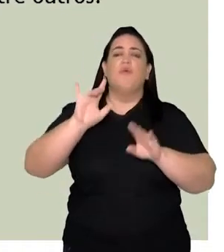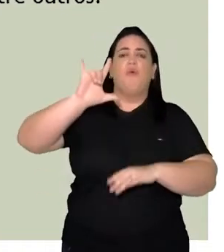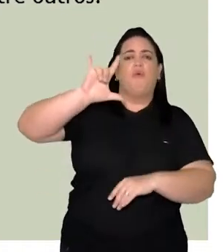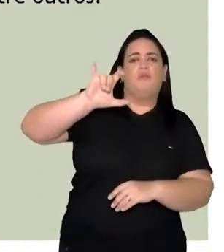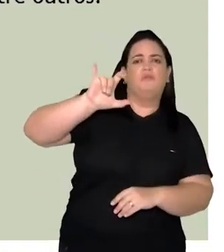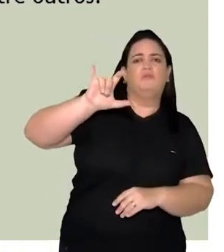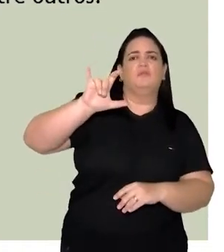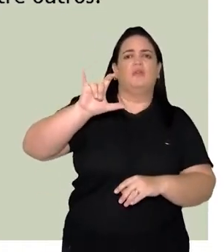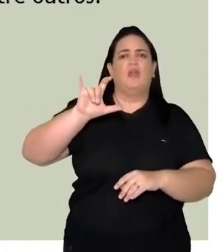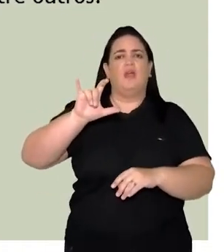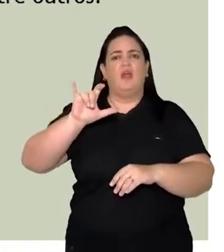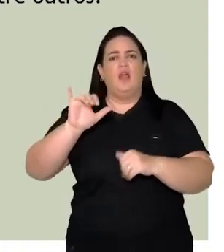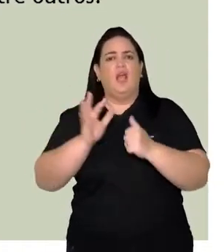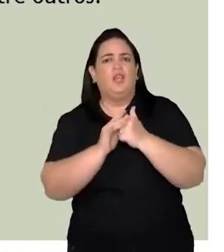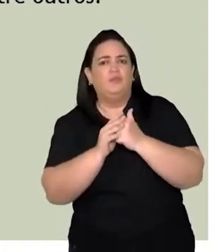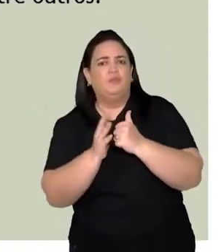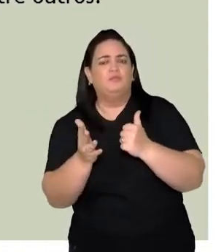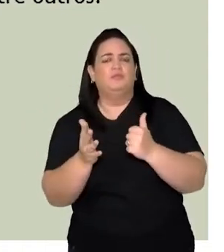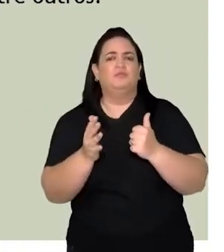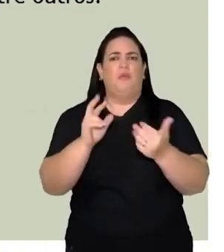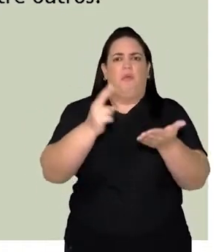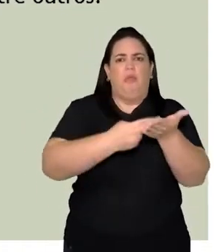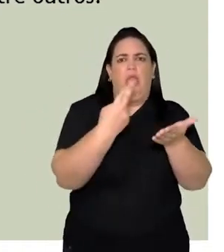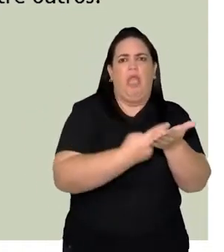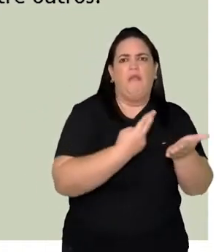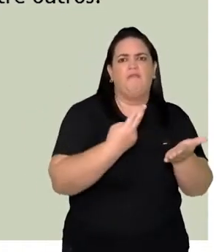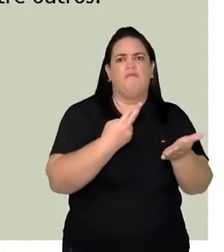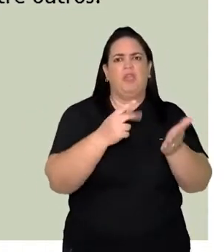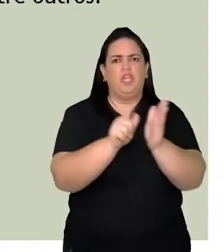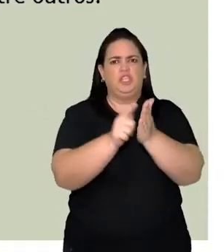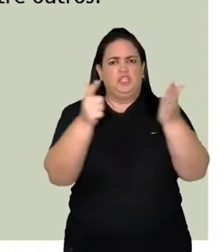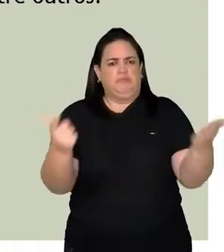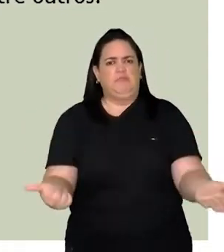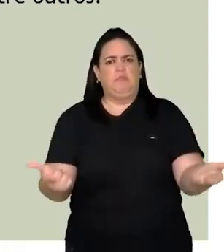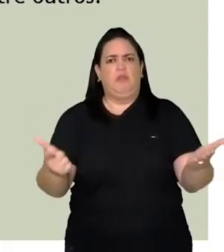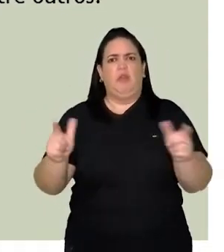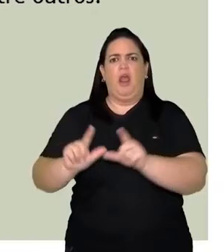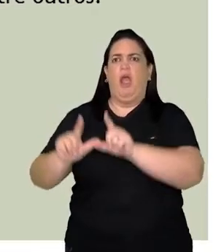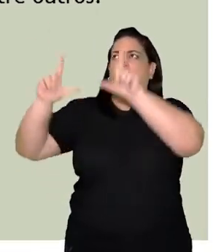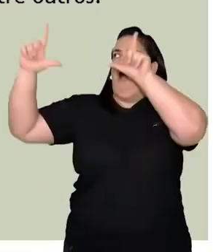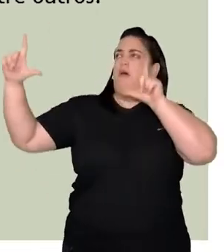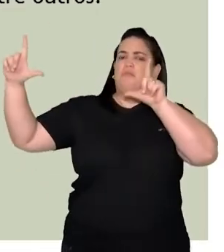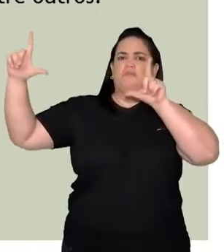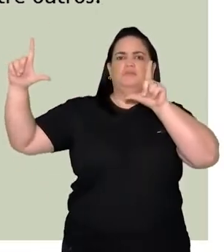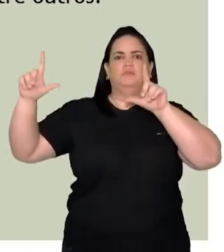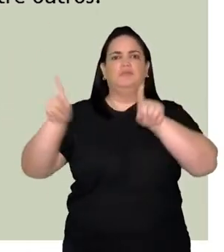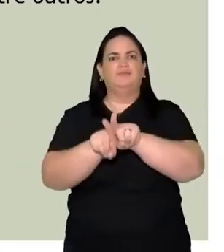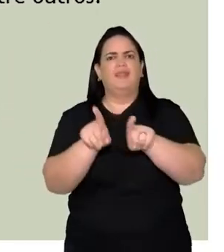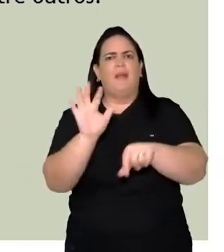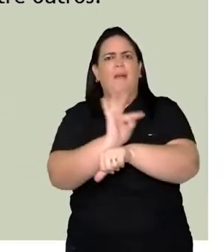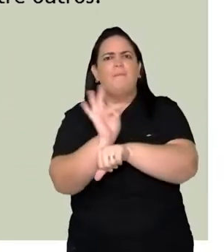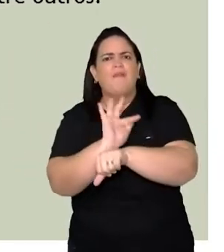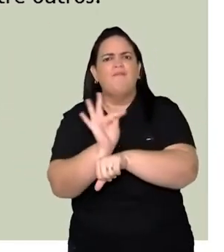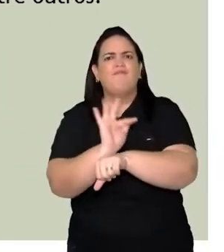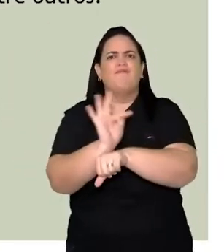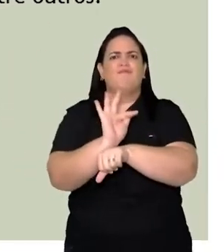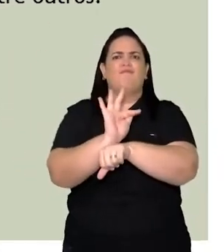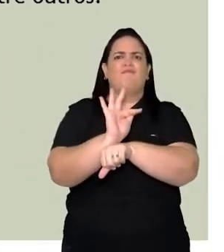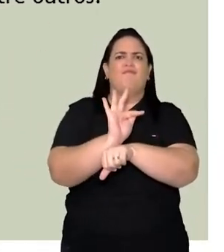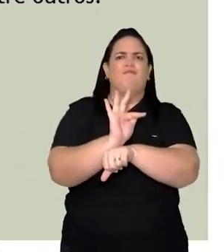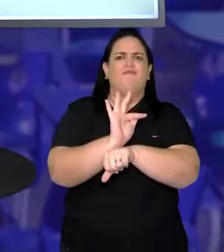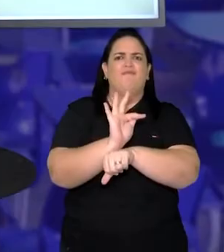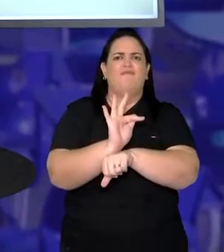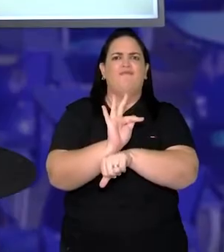Instagram, YouTube, entre outros, revistas, jornais, panfletos, outdoors e merchandising em vídeos, filmes, séries,